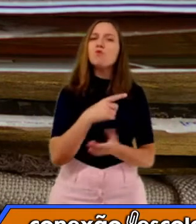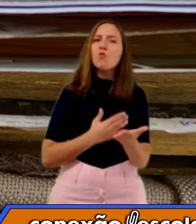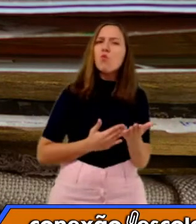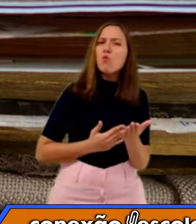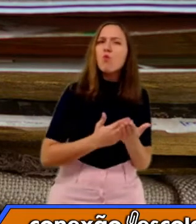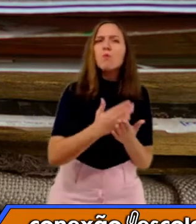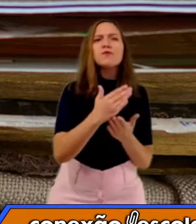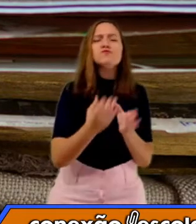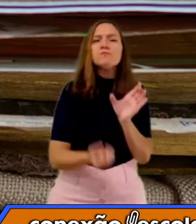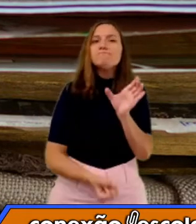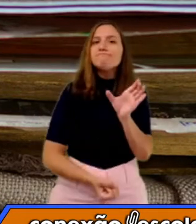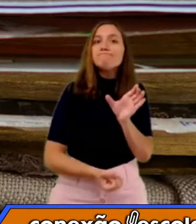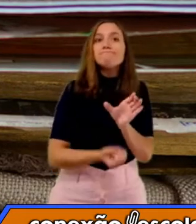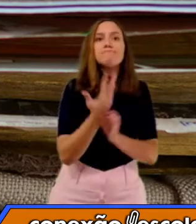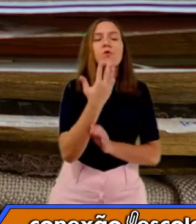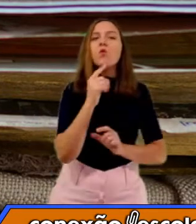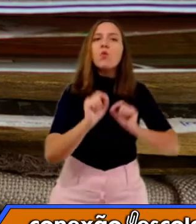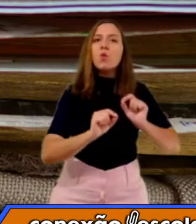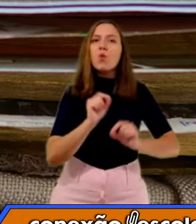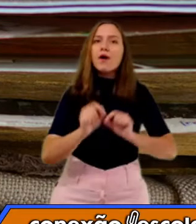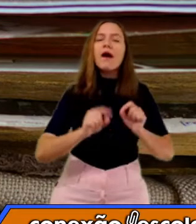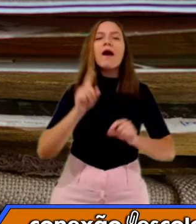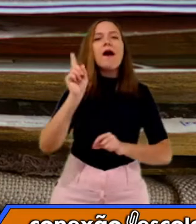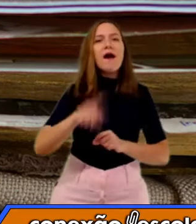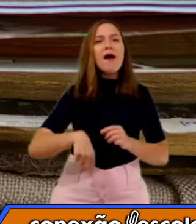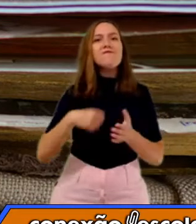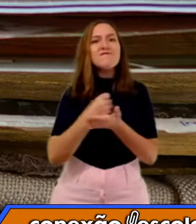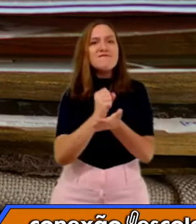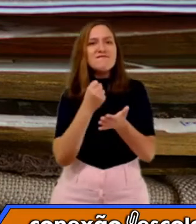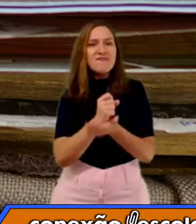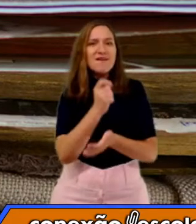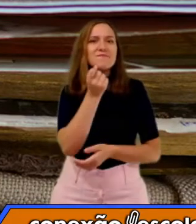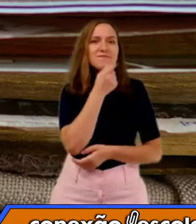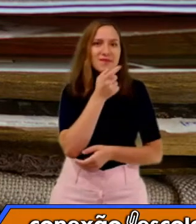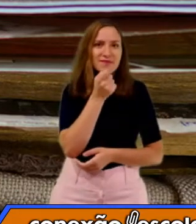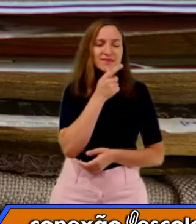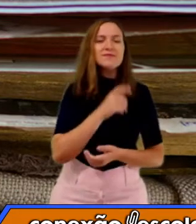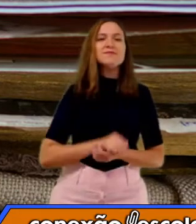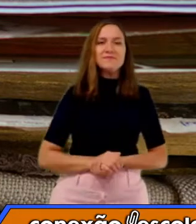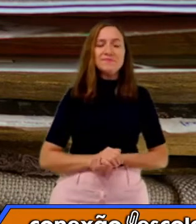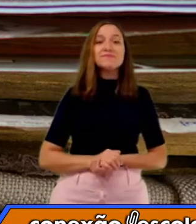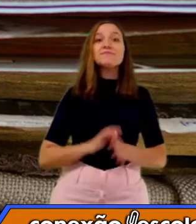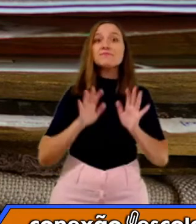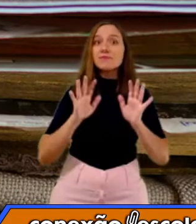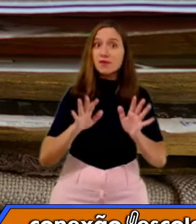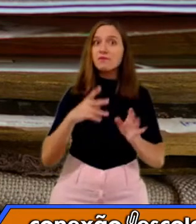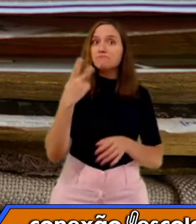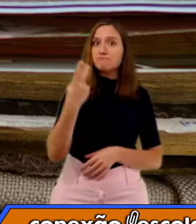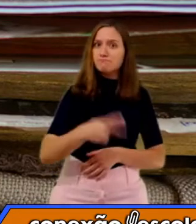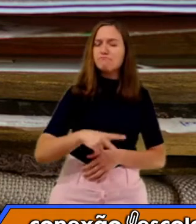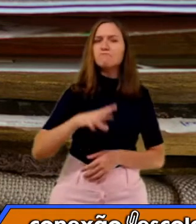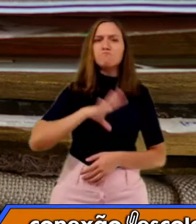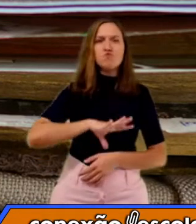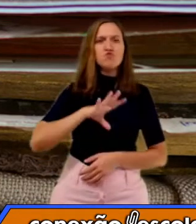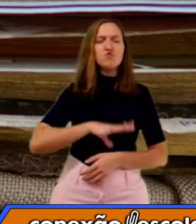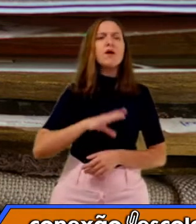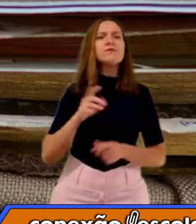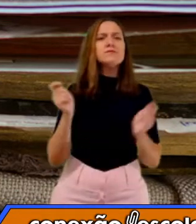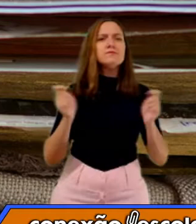as primeiras boticas. E aí, a gente trazendo para a língua portuguesa, a gente vai trabalhar os